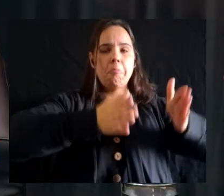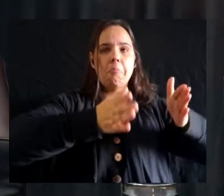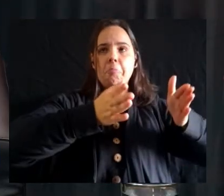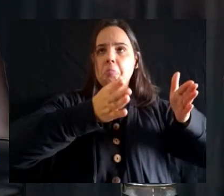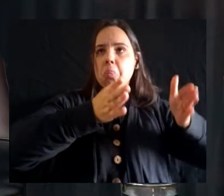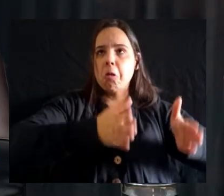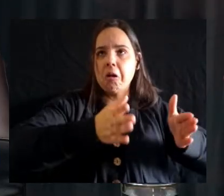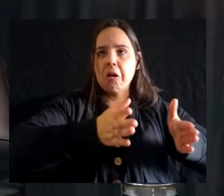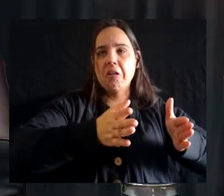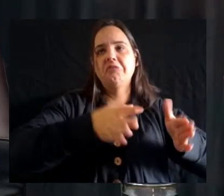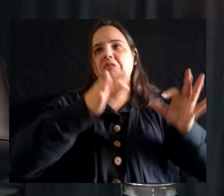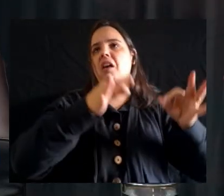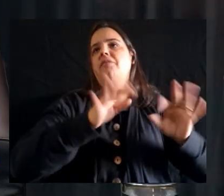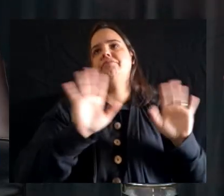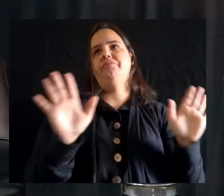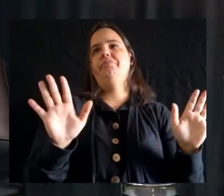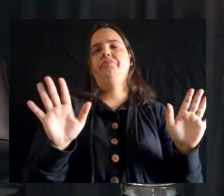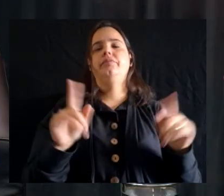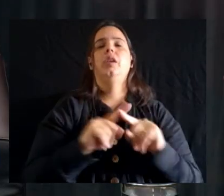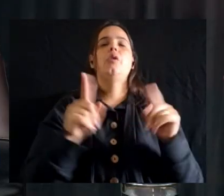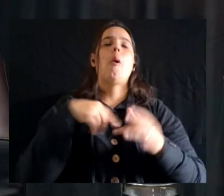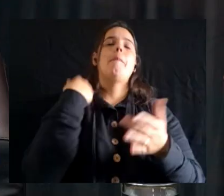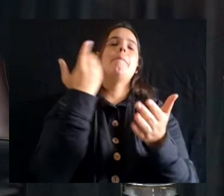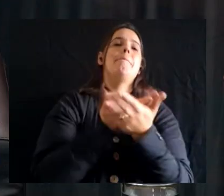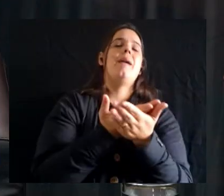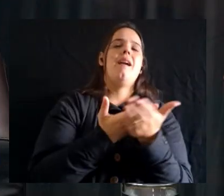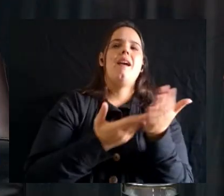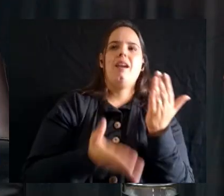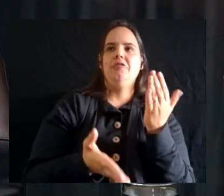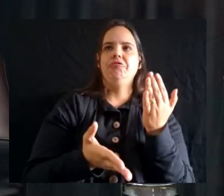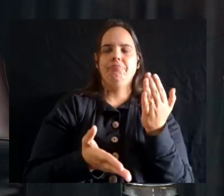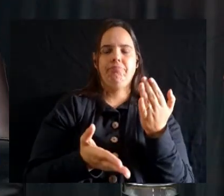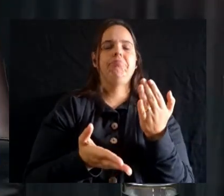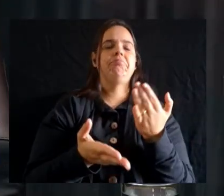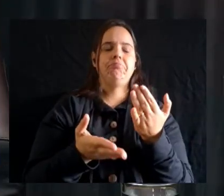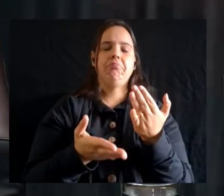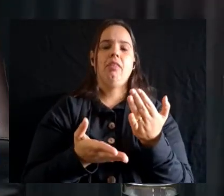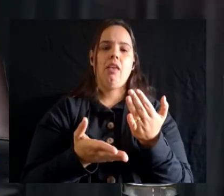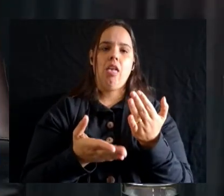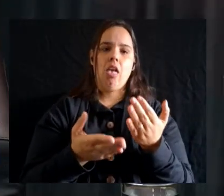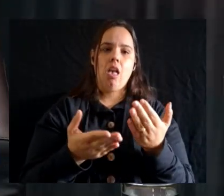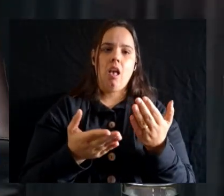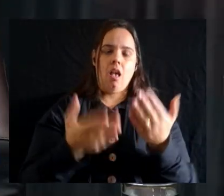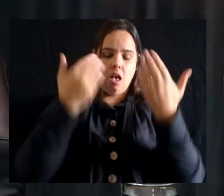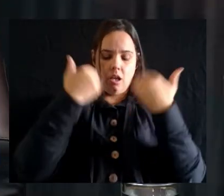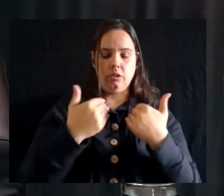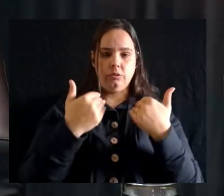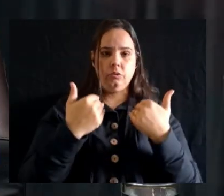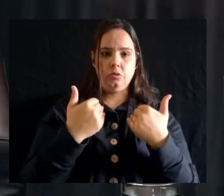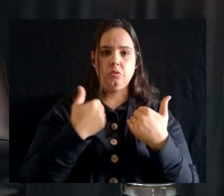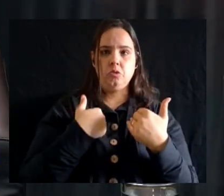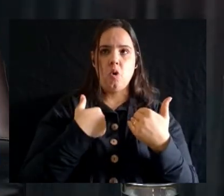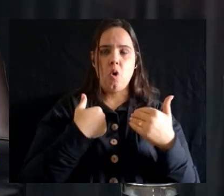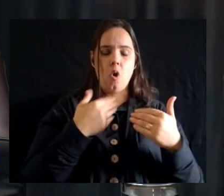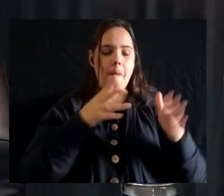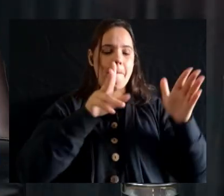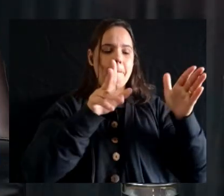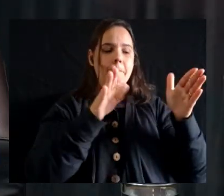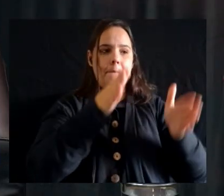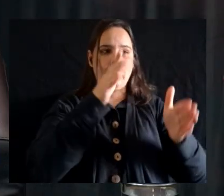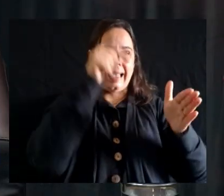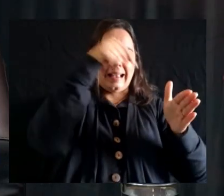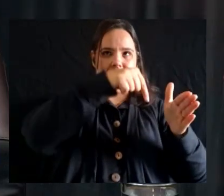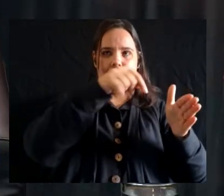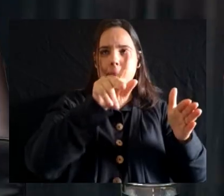essa subjetividade e a gente fica dentro ali, eu estou dentro desse padrão, imagina um gráfico, eu estou fora